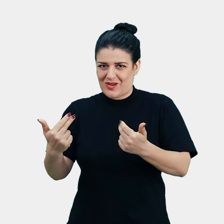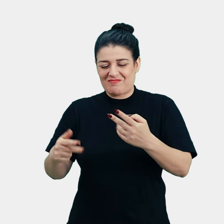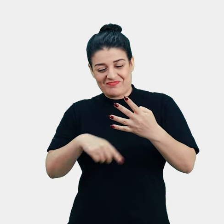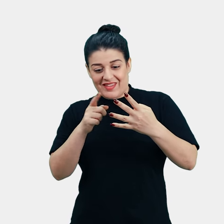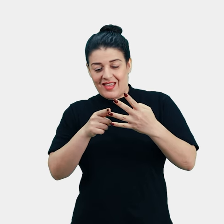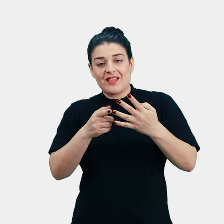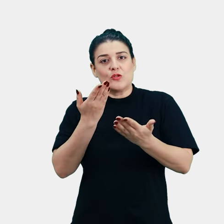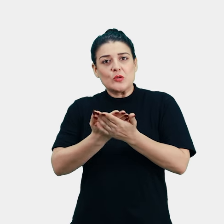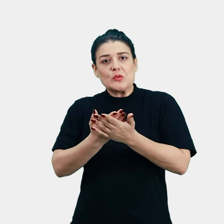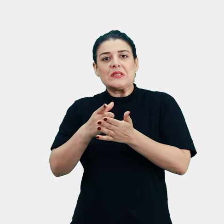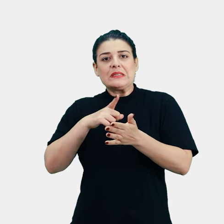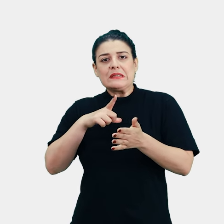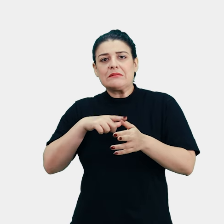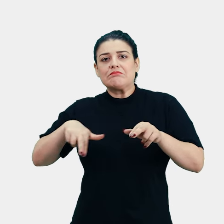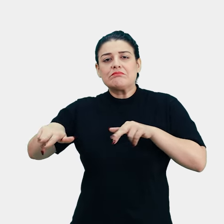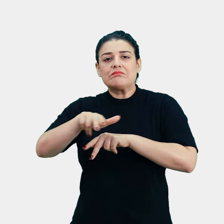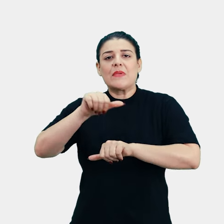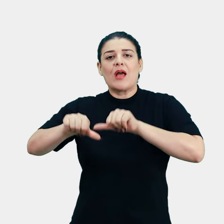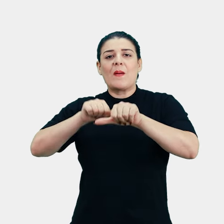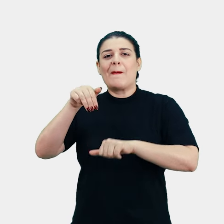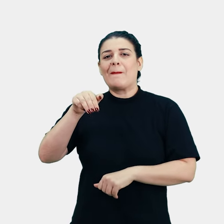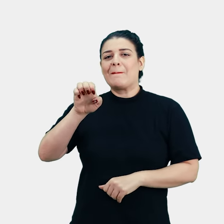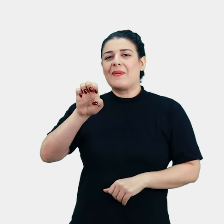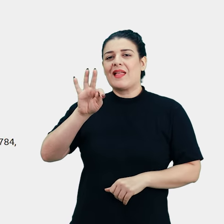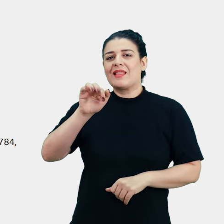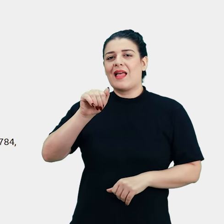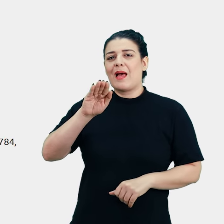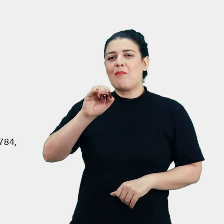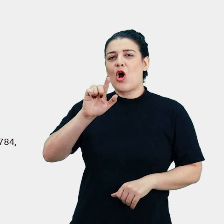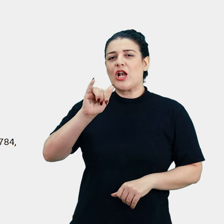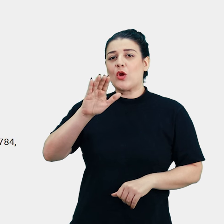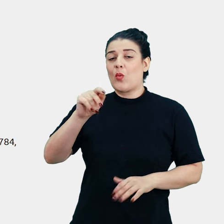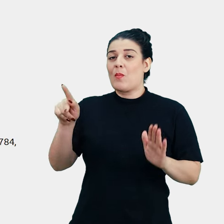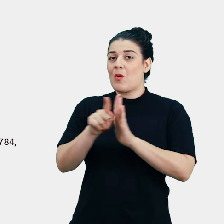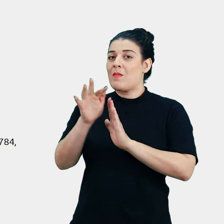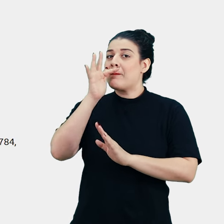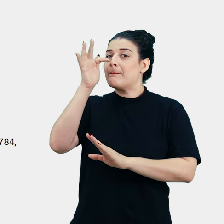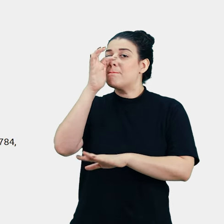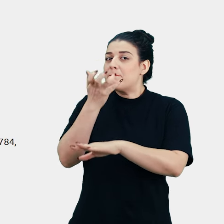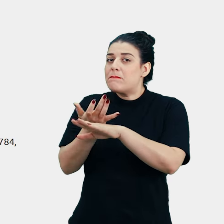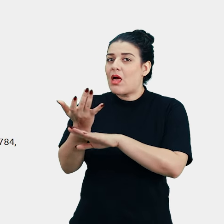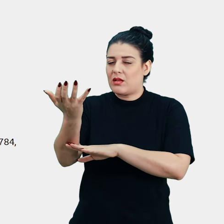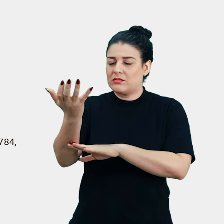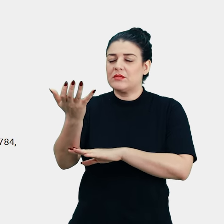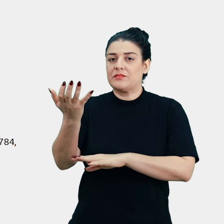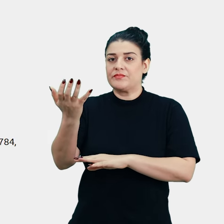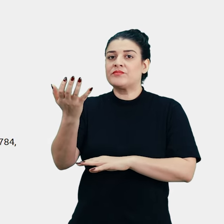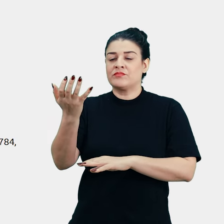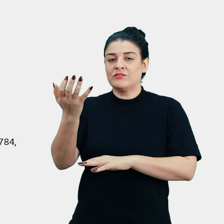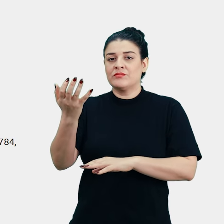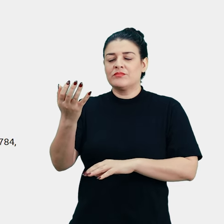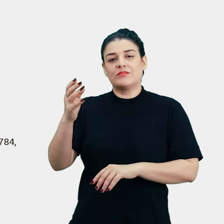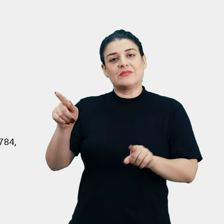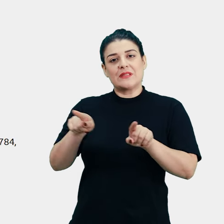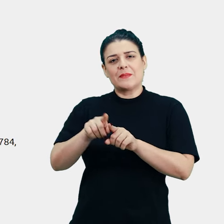nós estudamos a alteração dos metabólitos, das plantas, no caso, tá? E principalmente